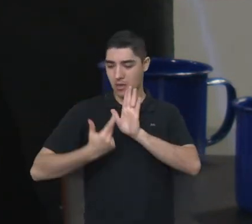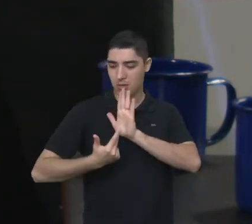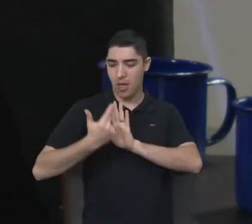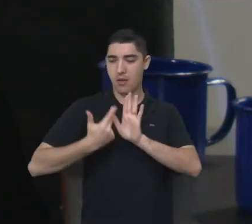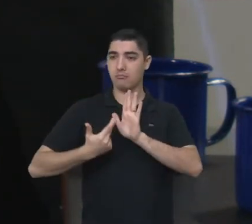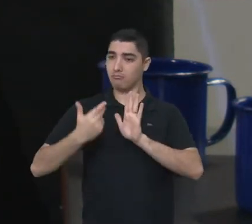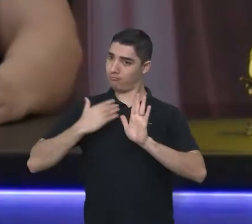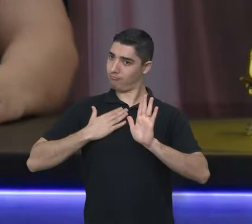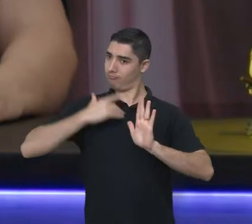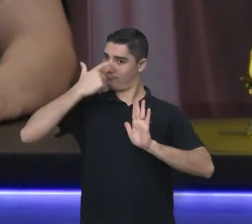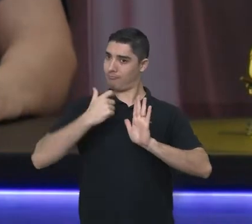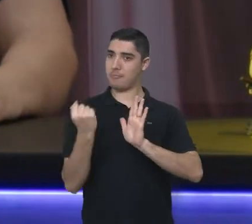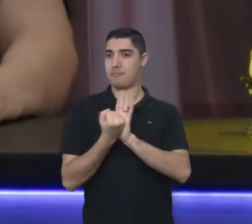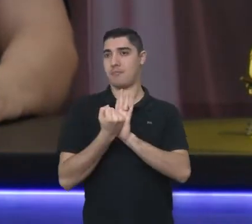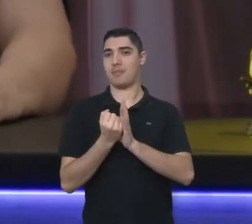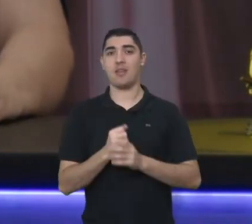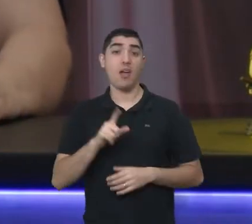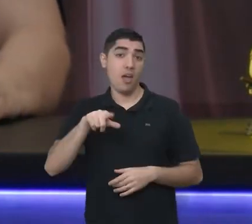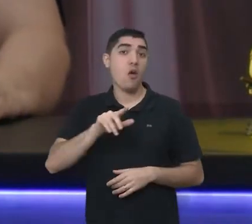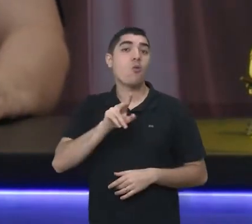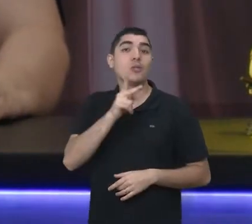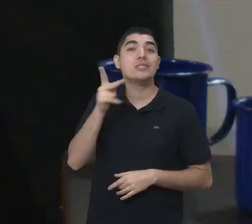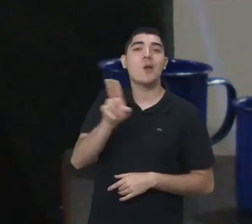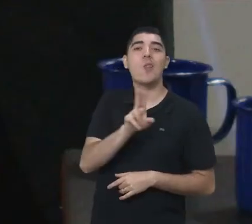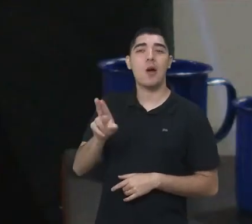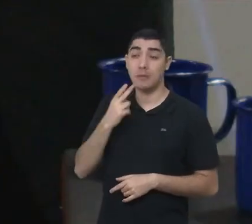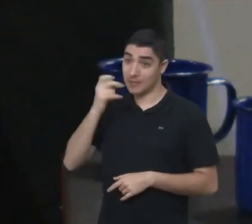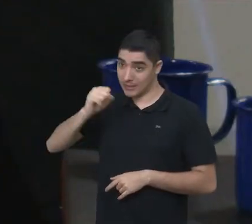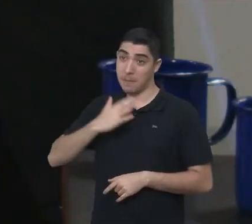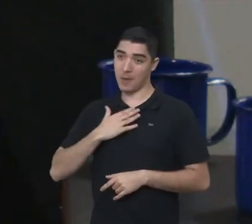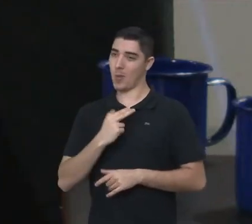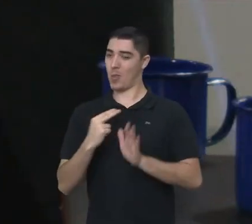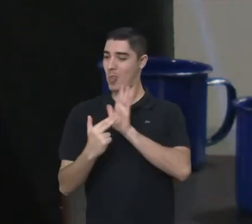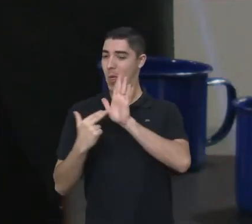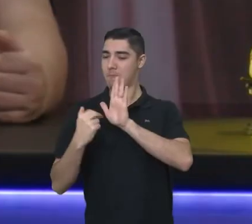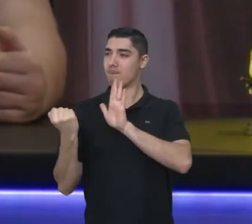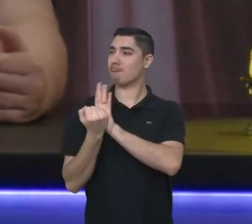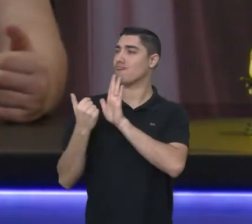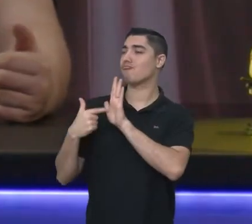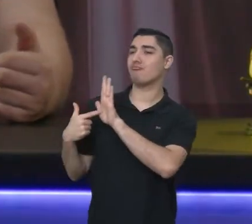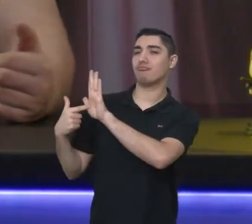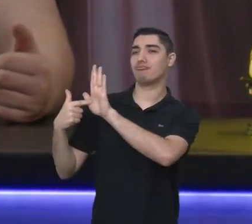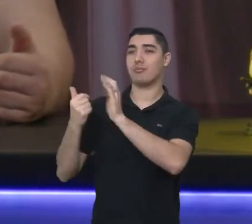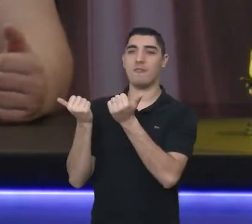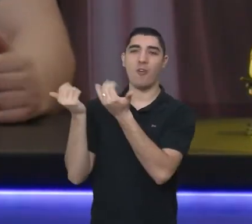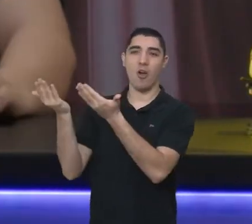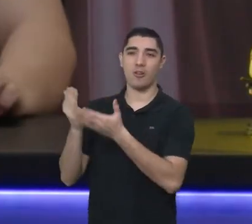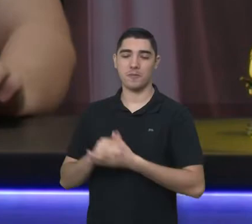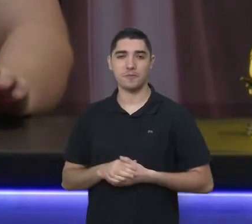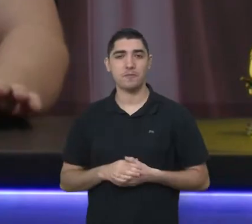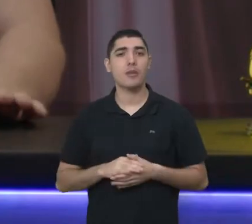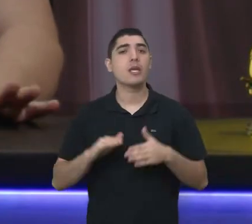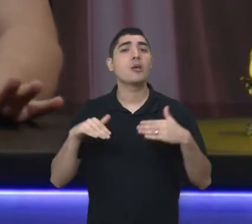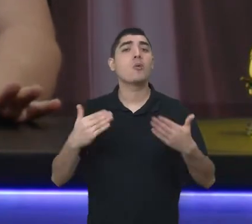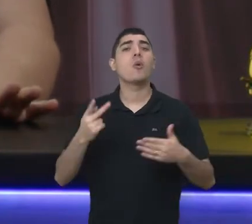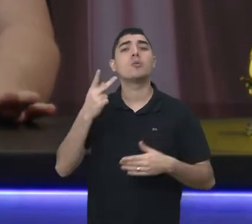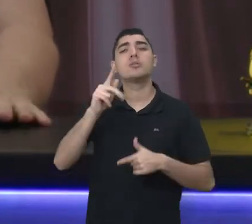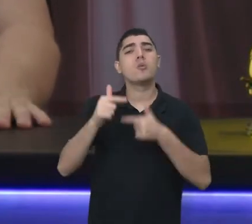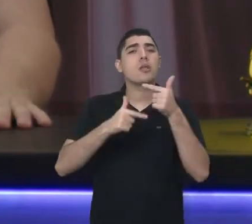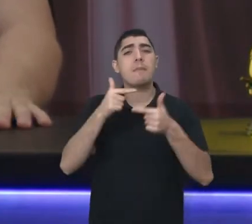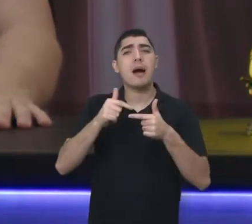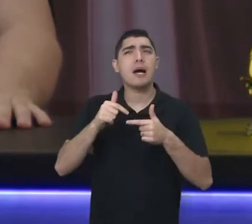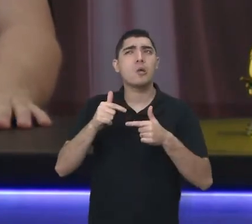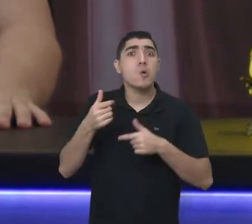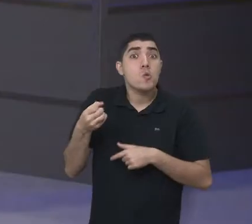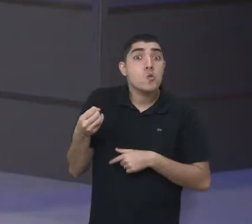a Fernanda, né? Expandir o meu nome. Sonho muito com isso, assim. É isso aí. E qual é o seu trabalho mais recente pra gente estar ligado aí, antenado em tudo?